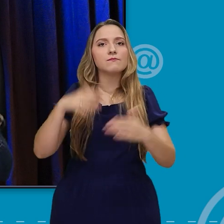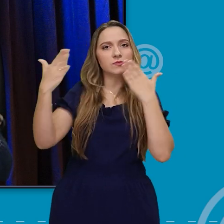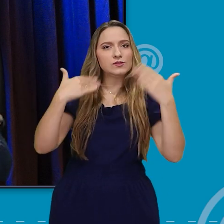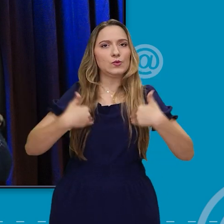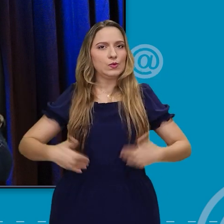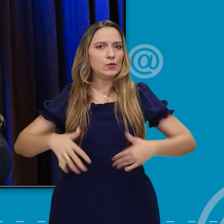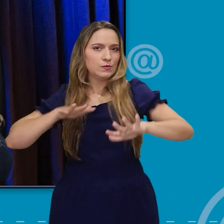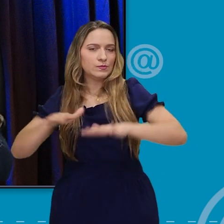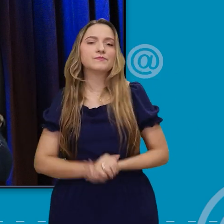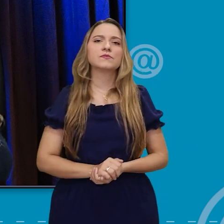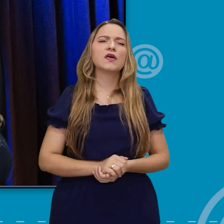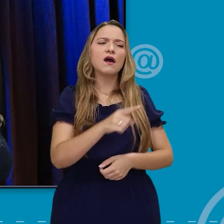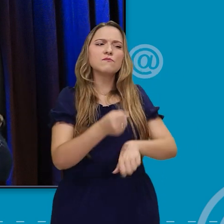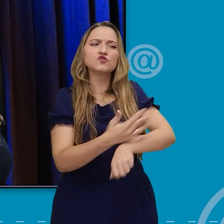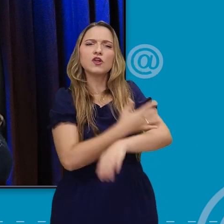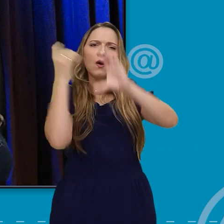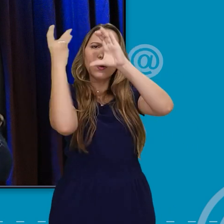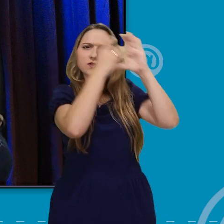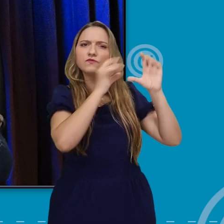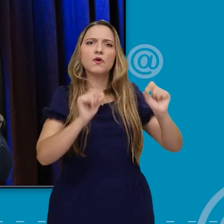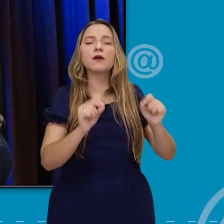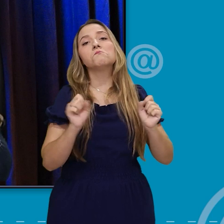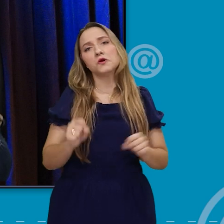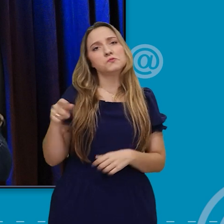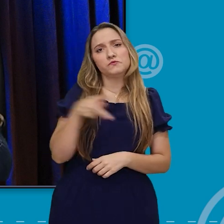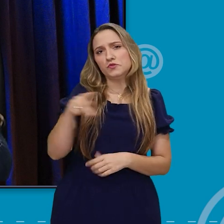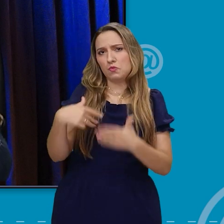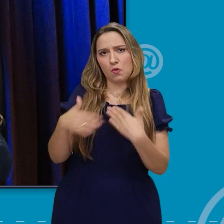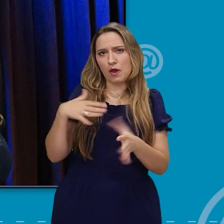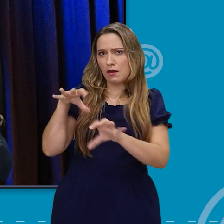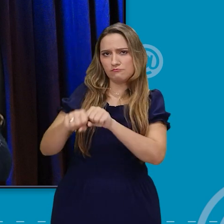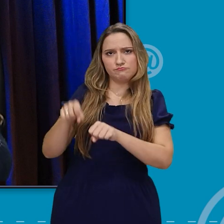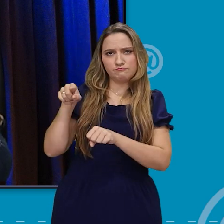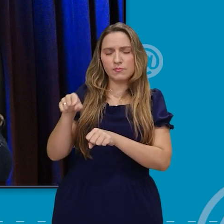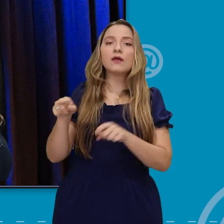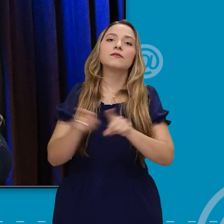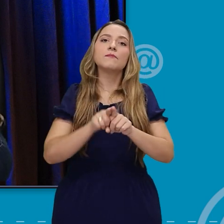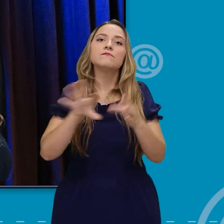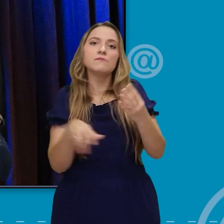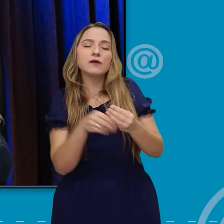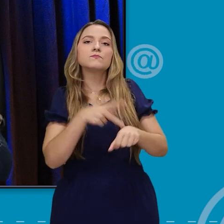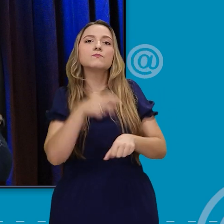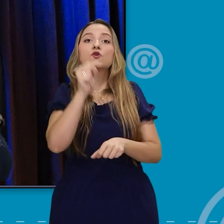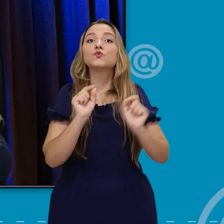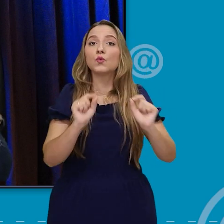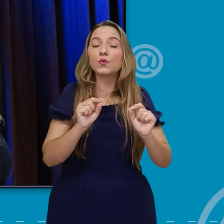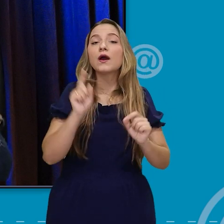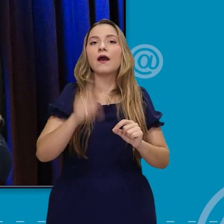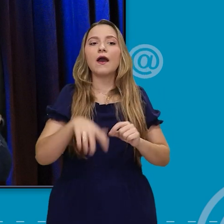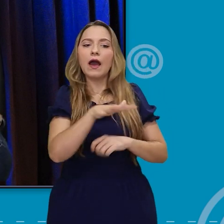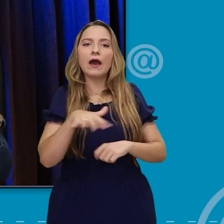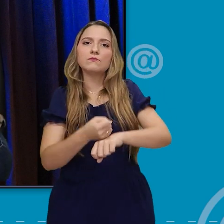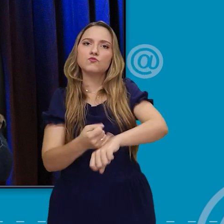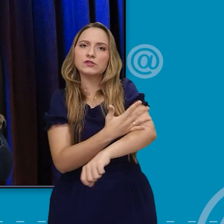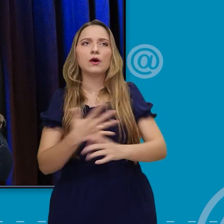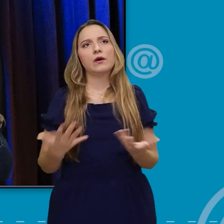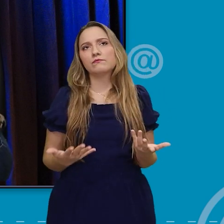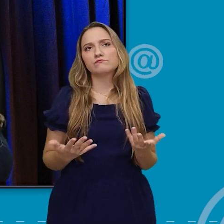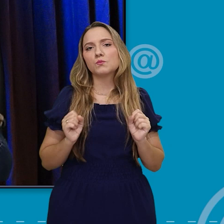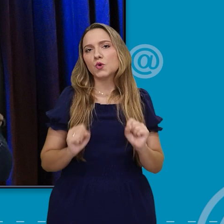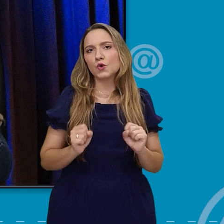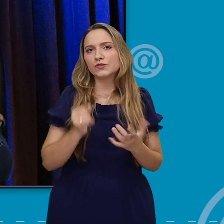Então, a gente fala da área da psicologia, que não é obrigatoriamente, porque somos feitos de professores pedagogos, não de psicólogos, mas uma